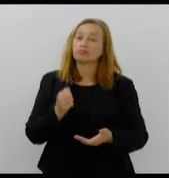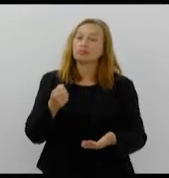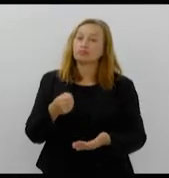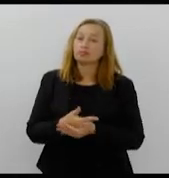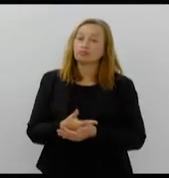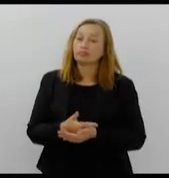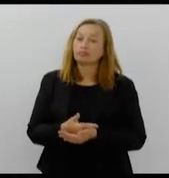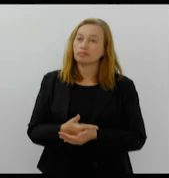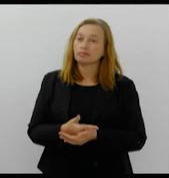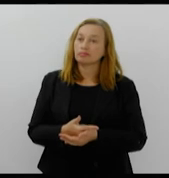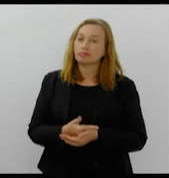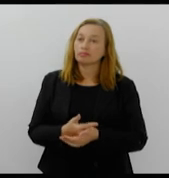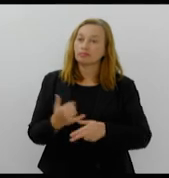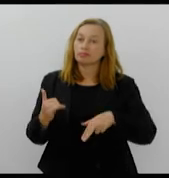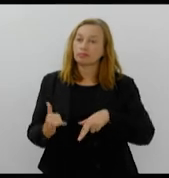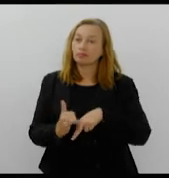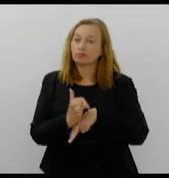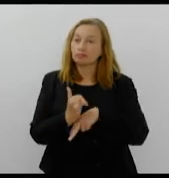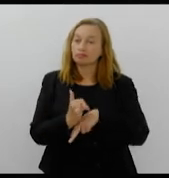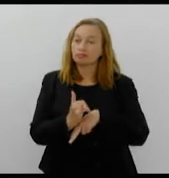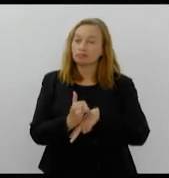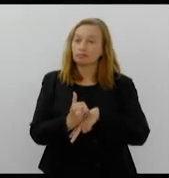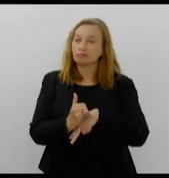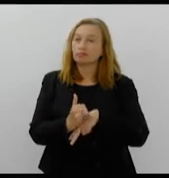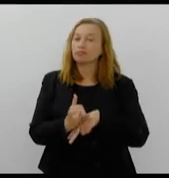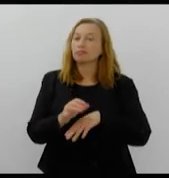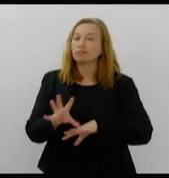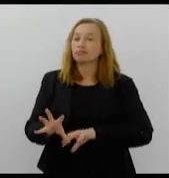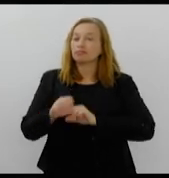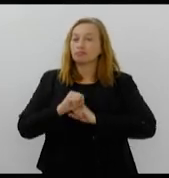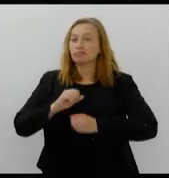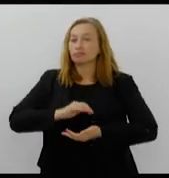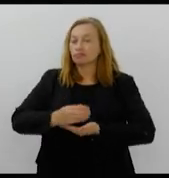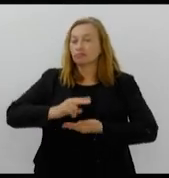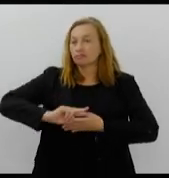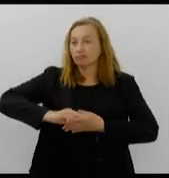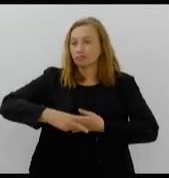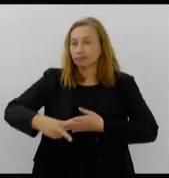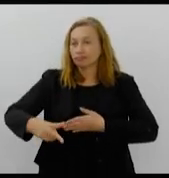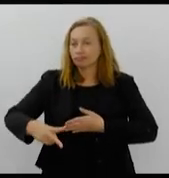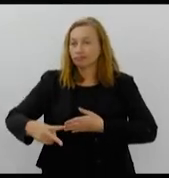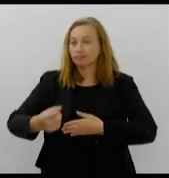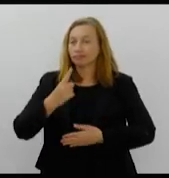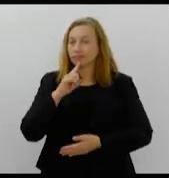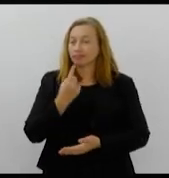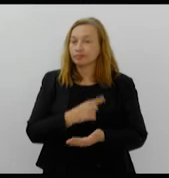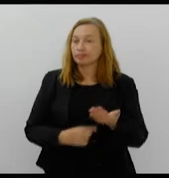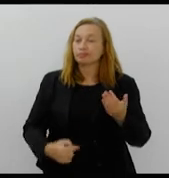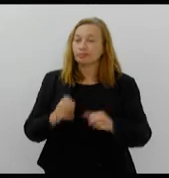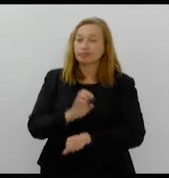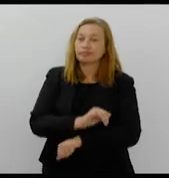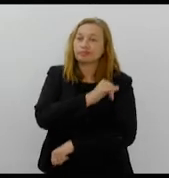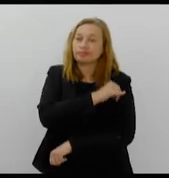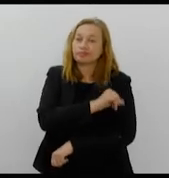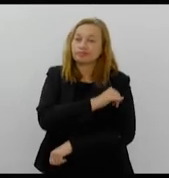a vítimas de contaminação em procedimentos de transplante e transfusão de sangue no âmbito do